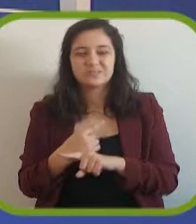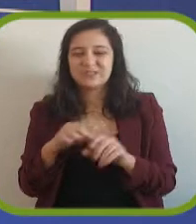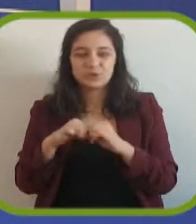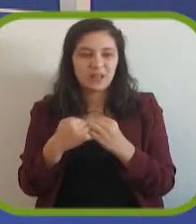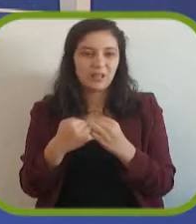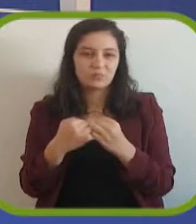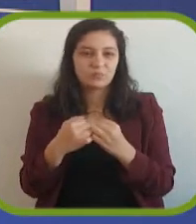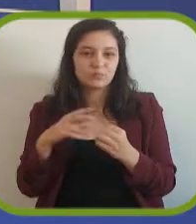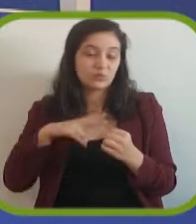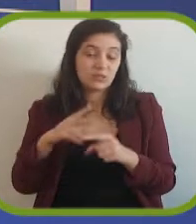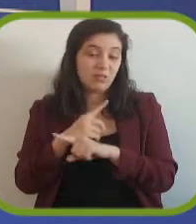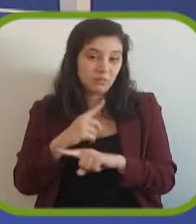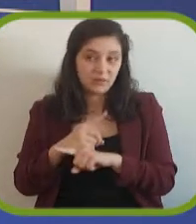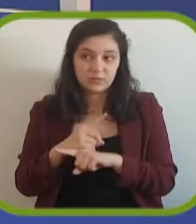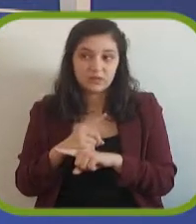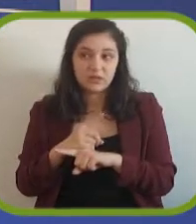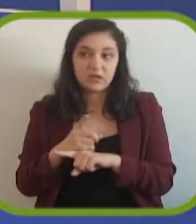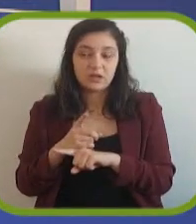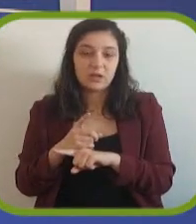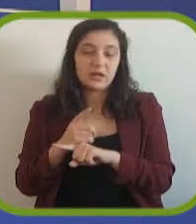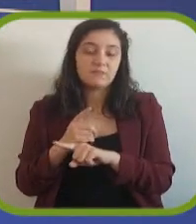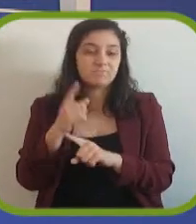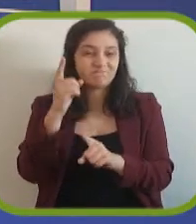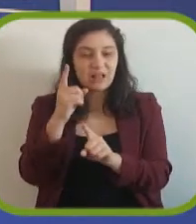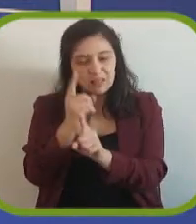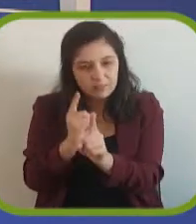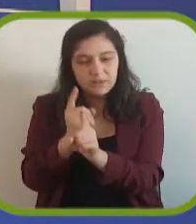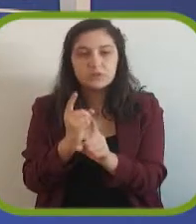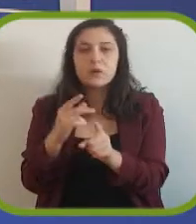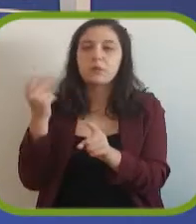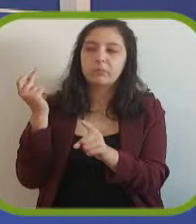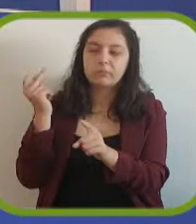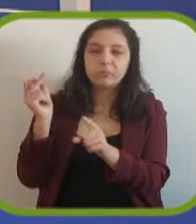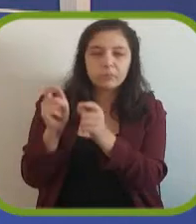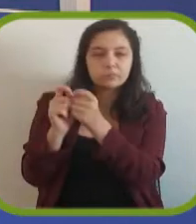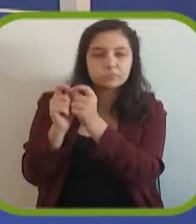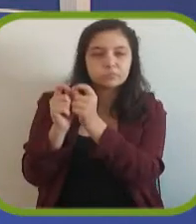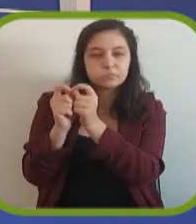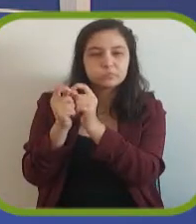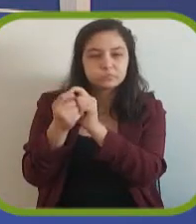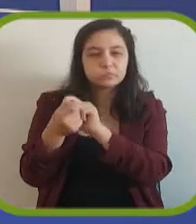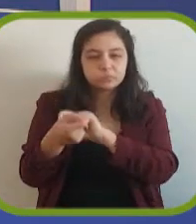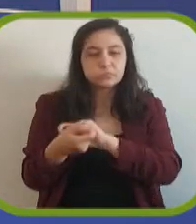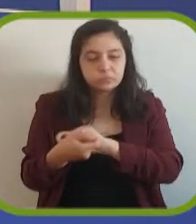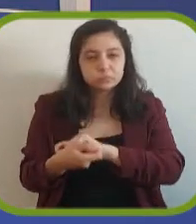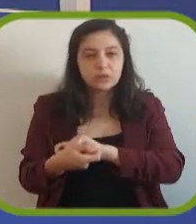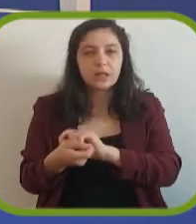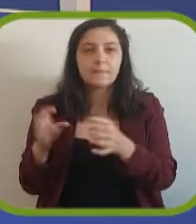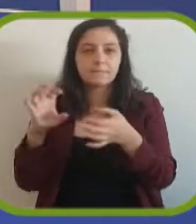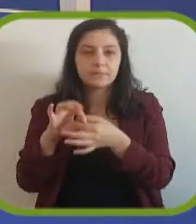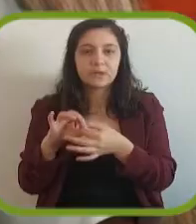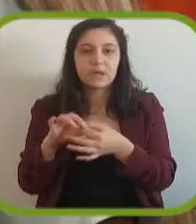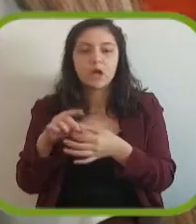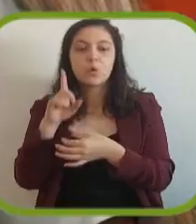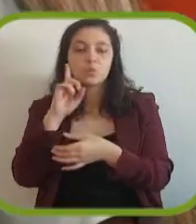persiste muito na sociedade portuguesa, apesar de, ao longo destes anos, se verificou uma alteração muito profunda ao nível